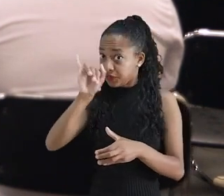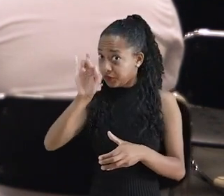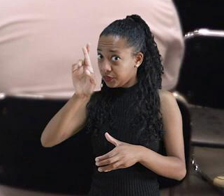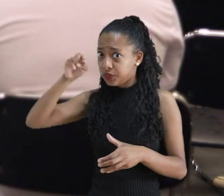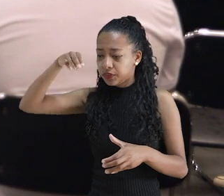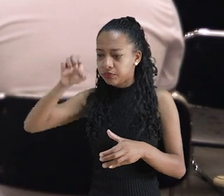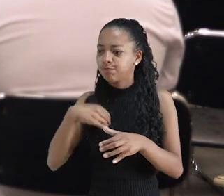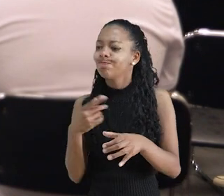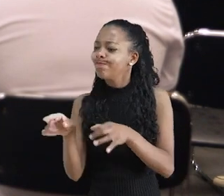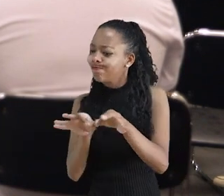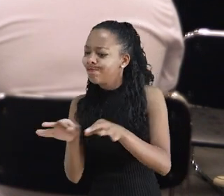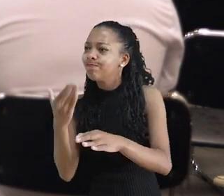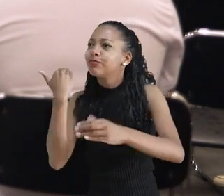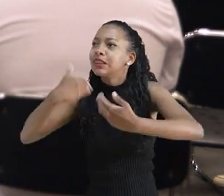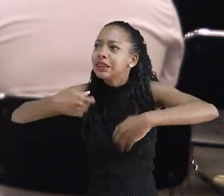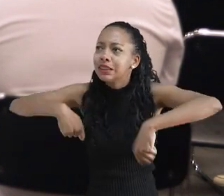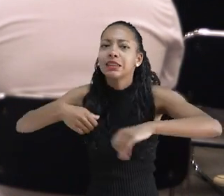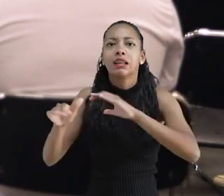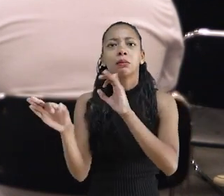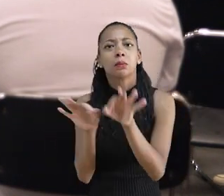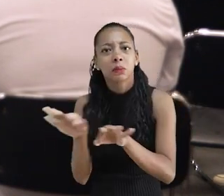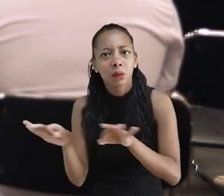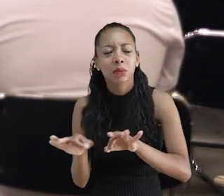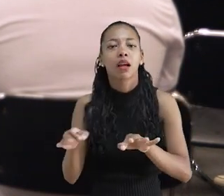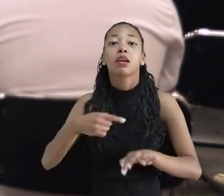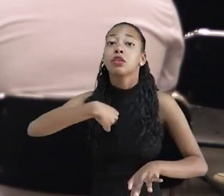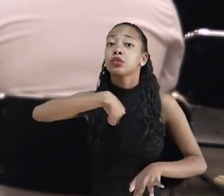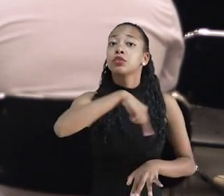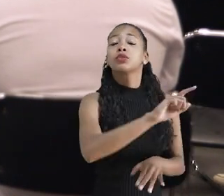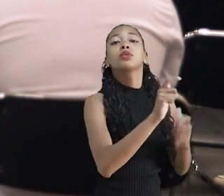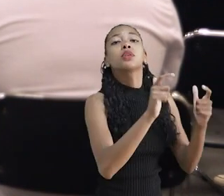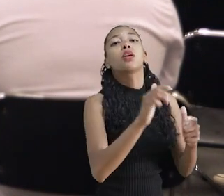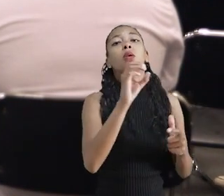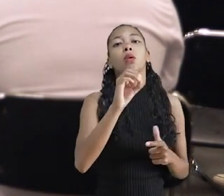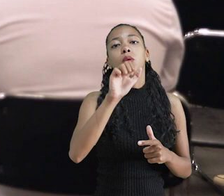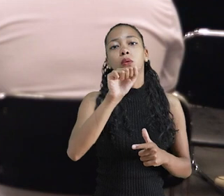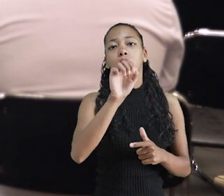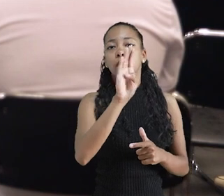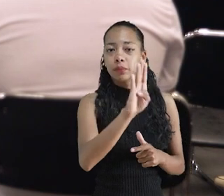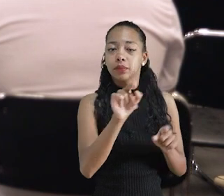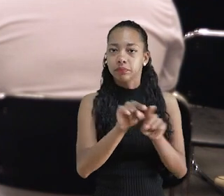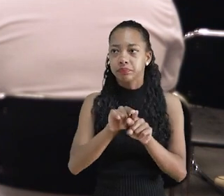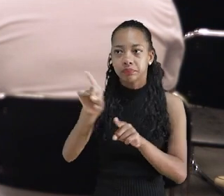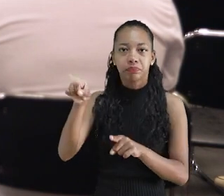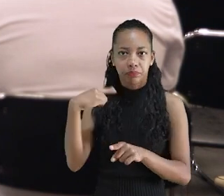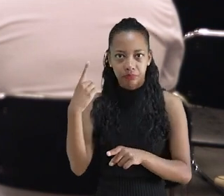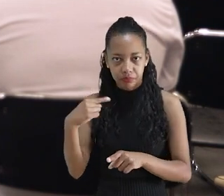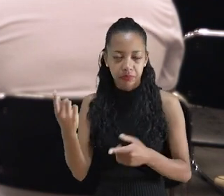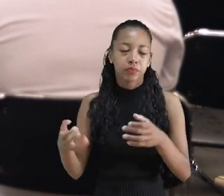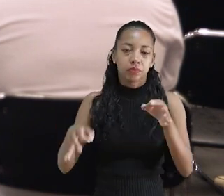eh nas ruas Fomos até a OAB fomos também até a secretaria de